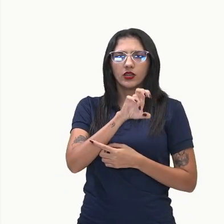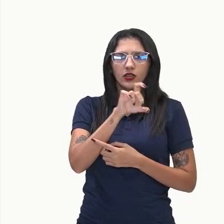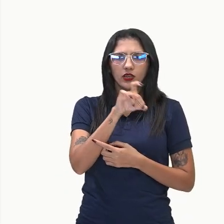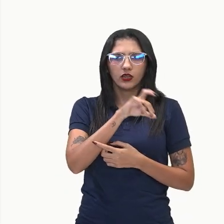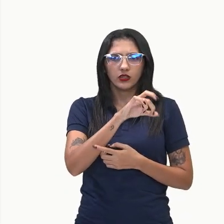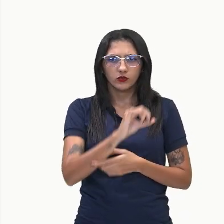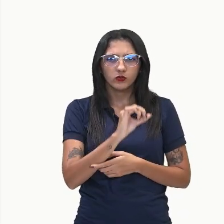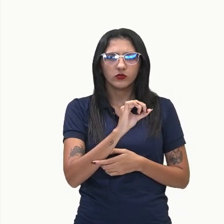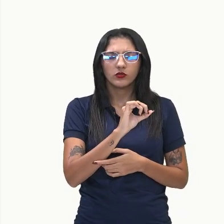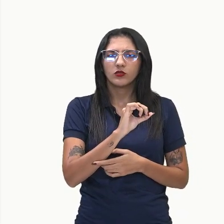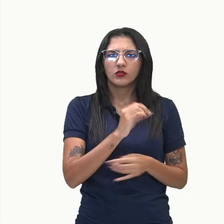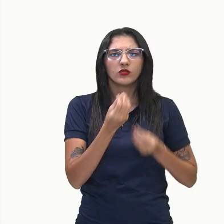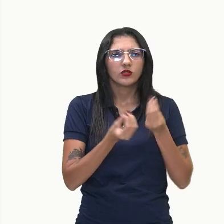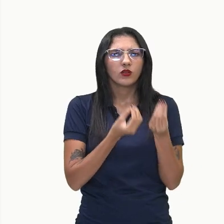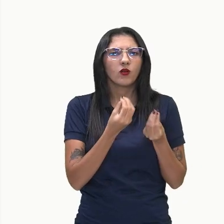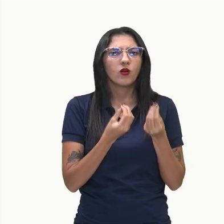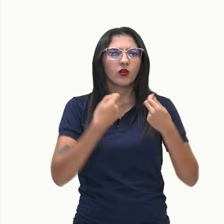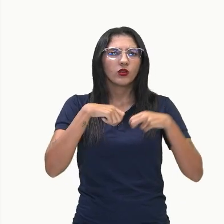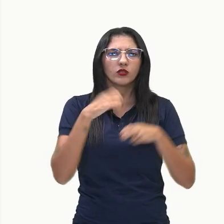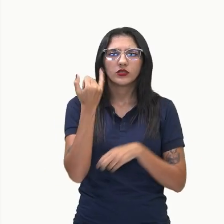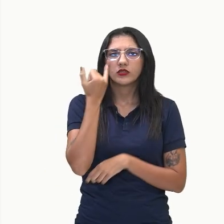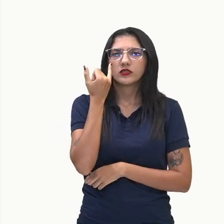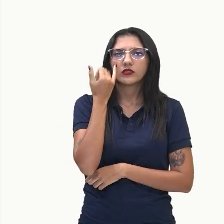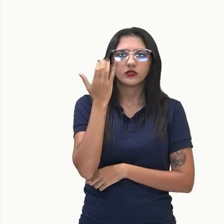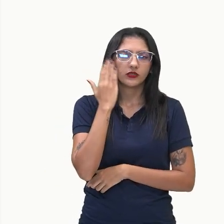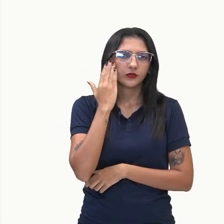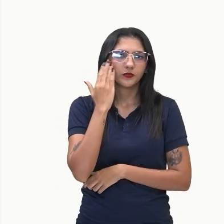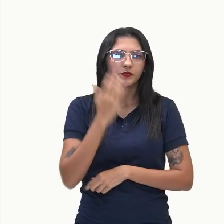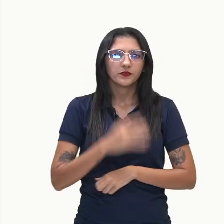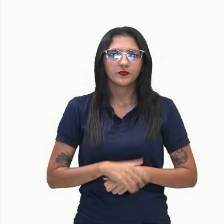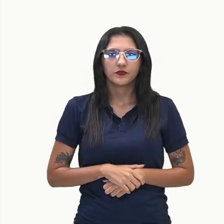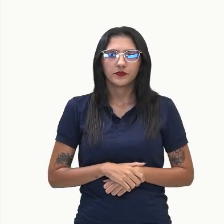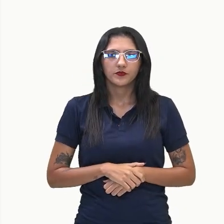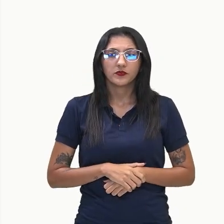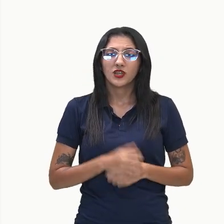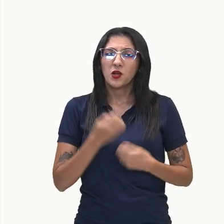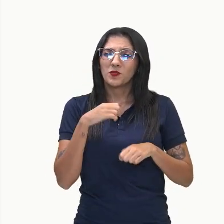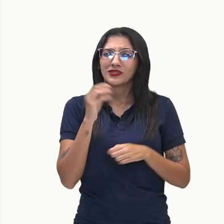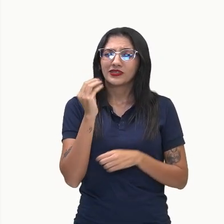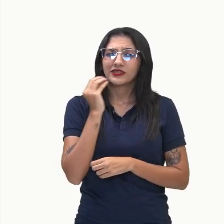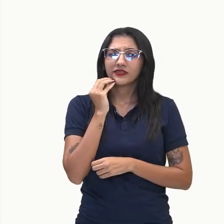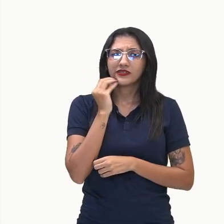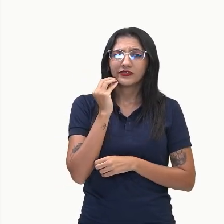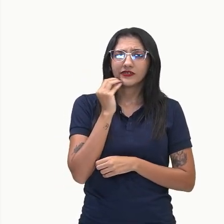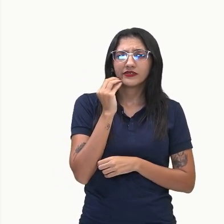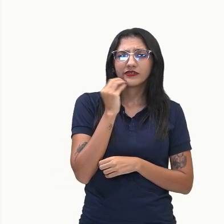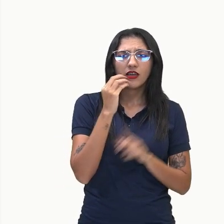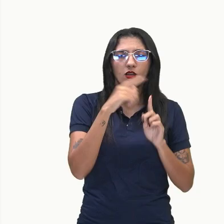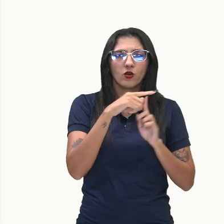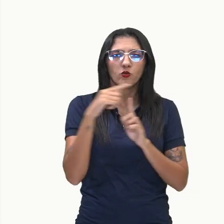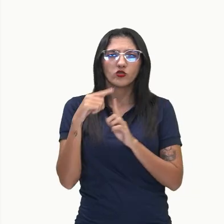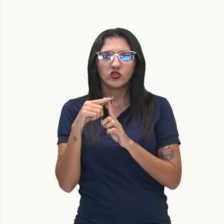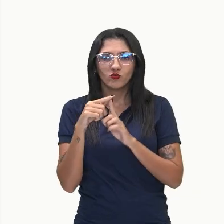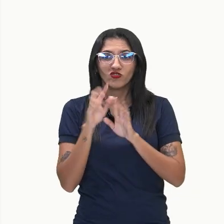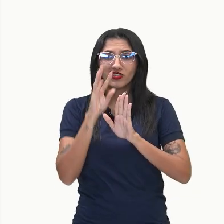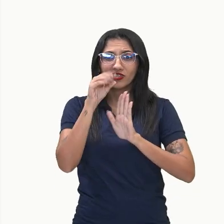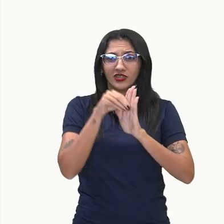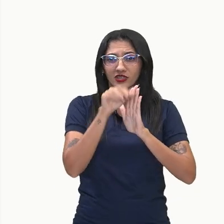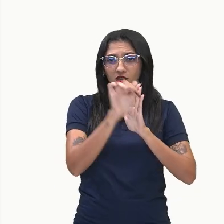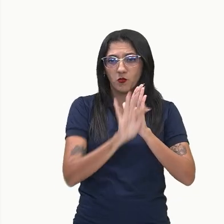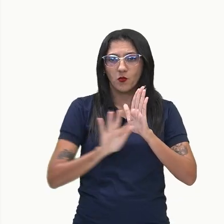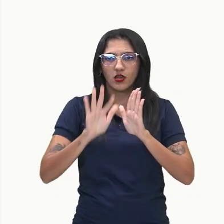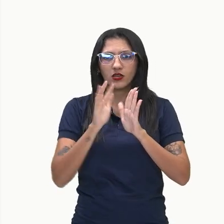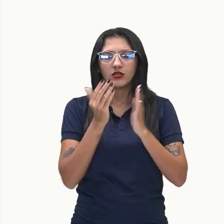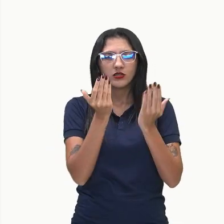convexo, o que é que eu devo fazer? Eu vou ter que tentar traçar uma reta dentro dessa figura. E